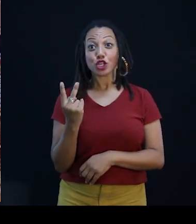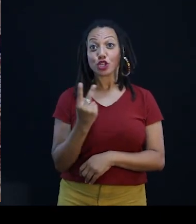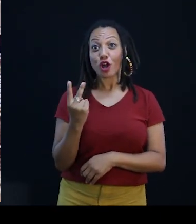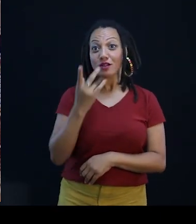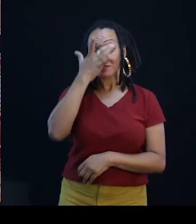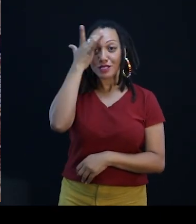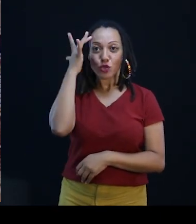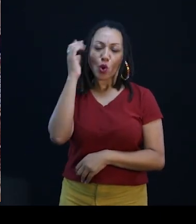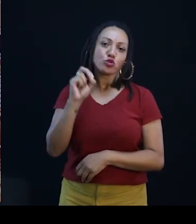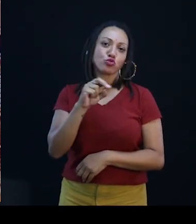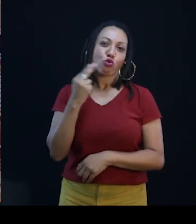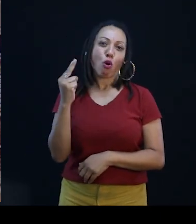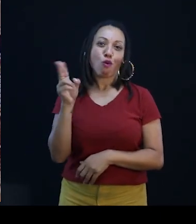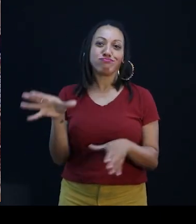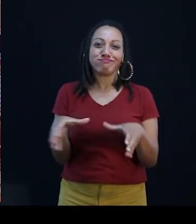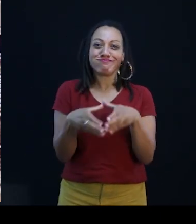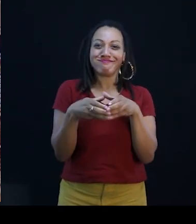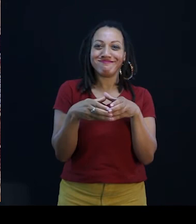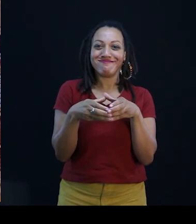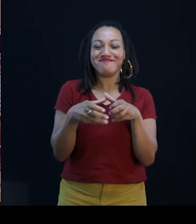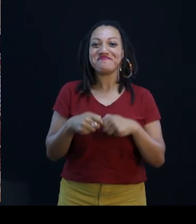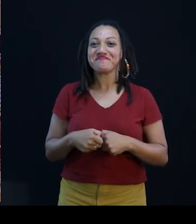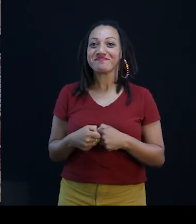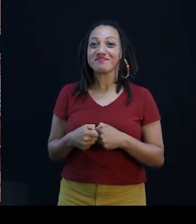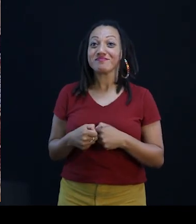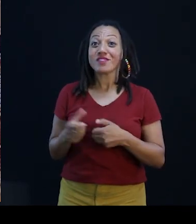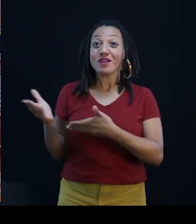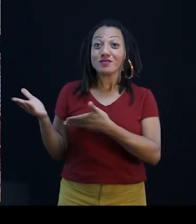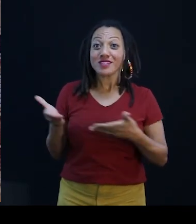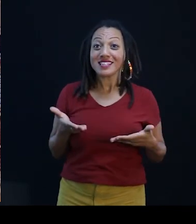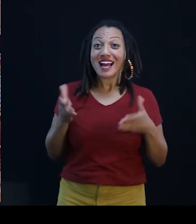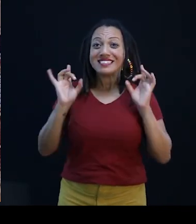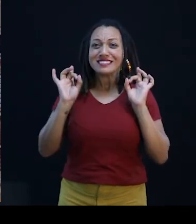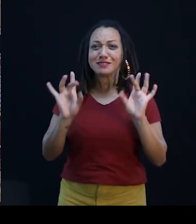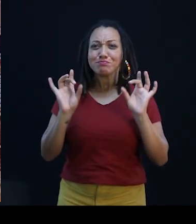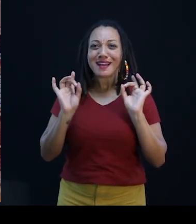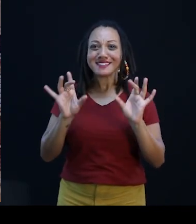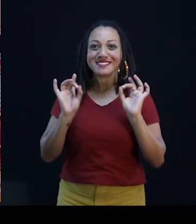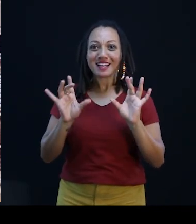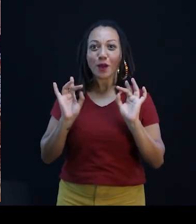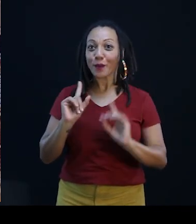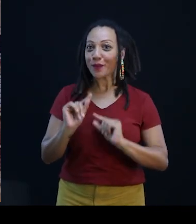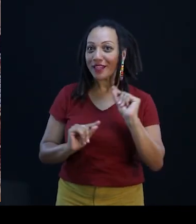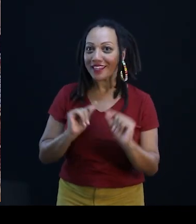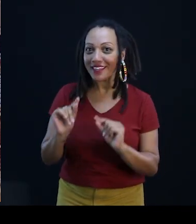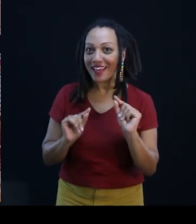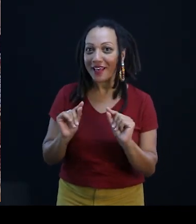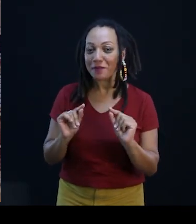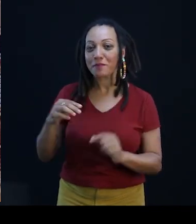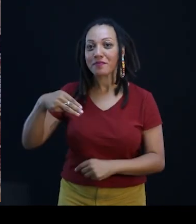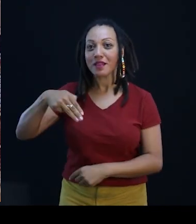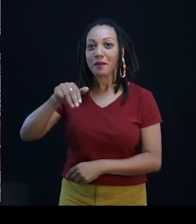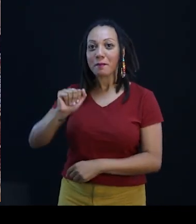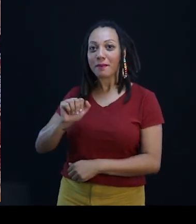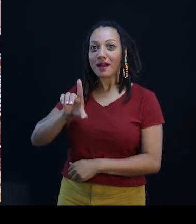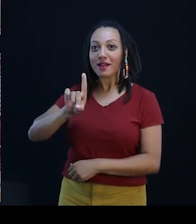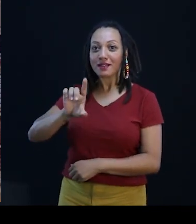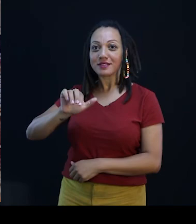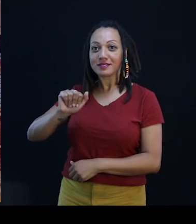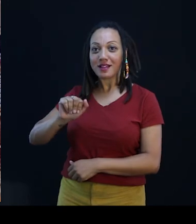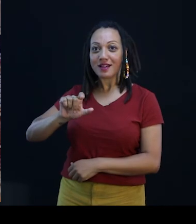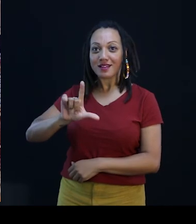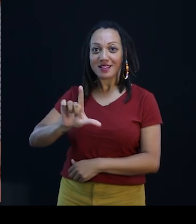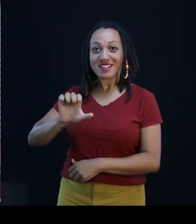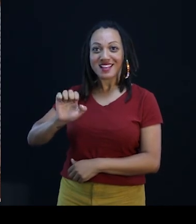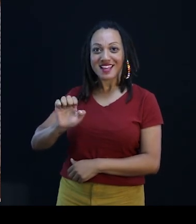né? Ou quando tem mais pessoas. Então eu vou chamar aqui uma convidada muito especial, que é a Madalena, que é minha